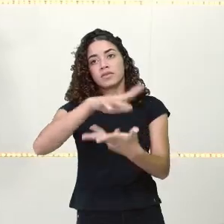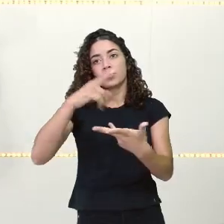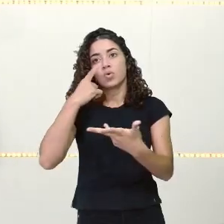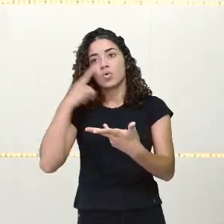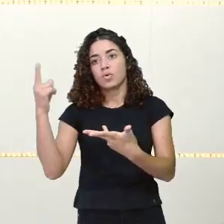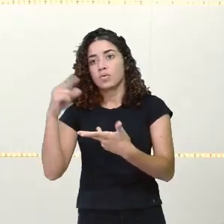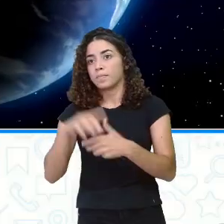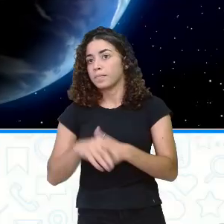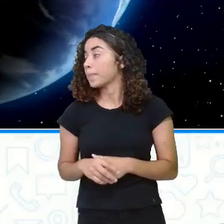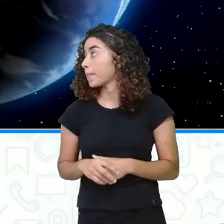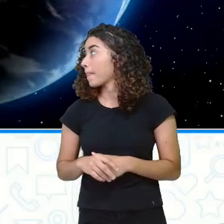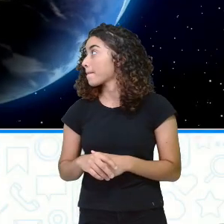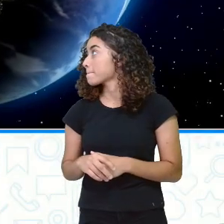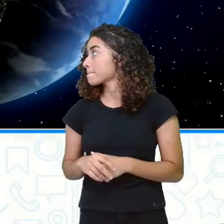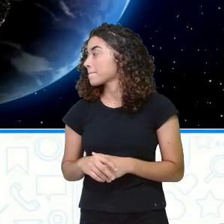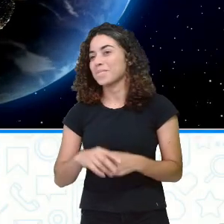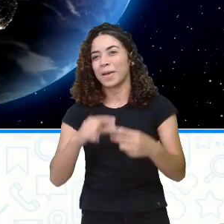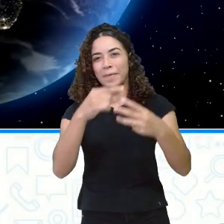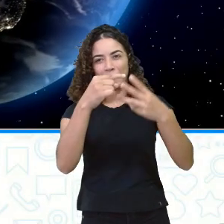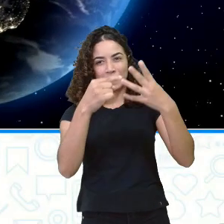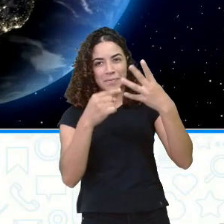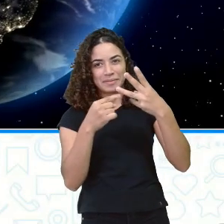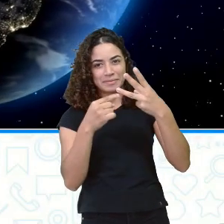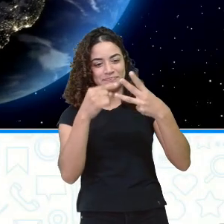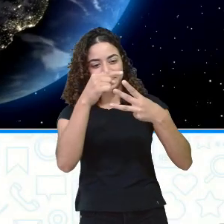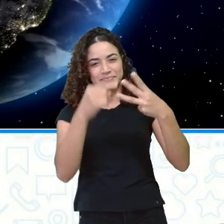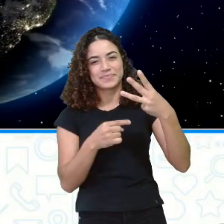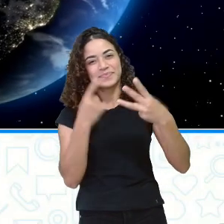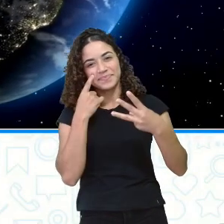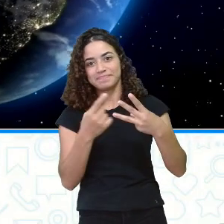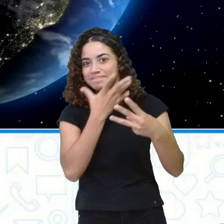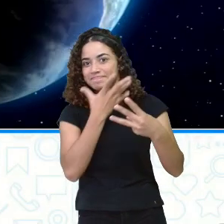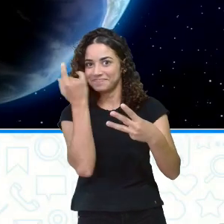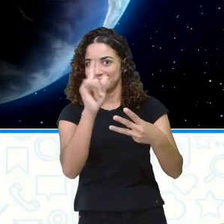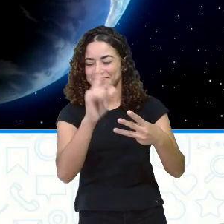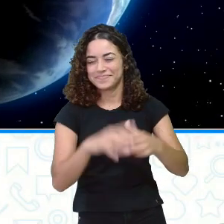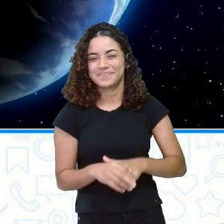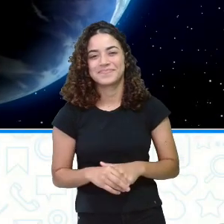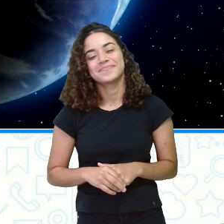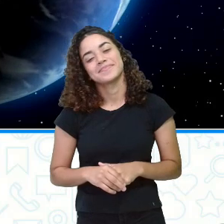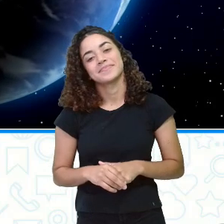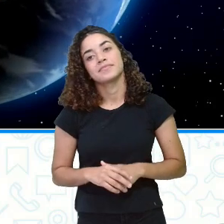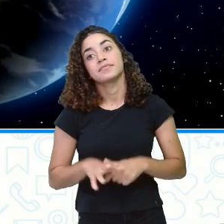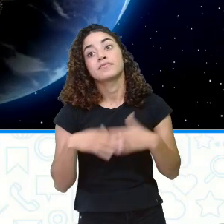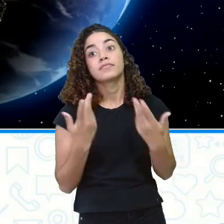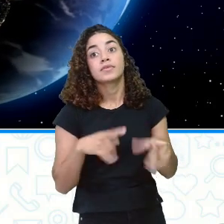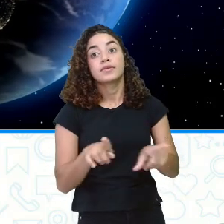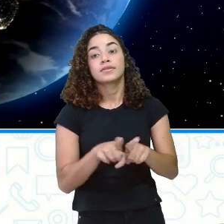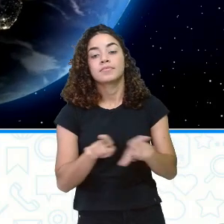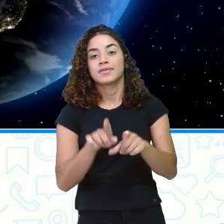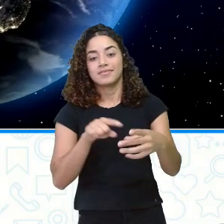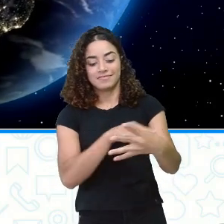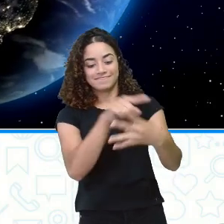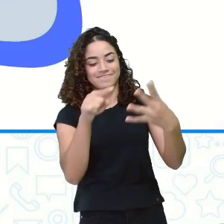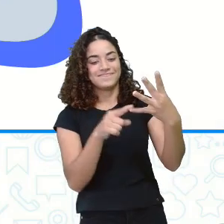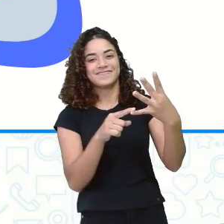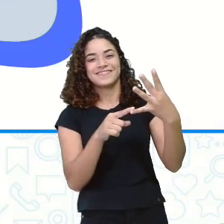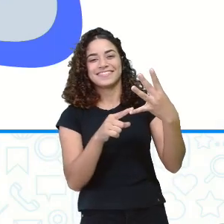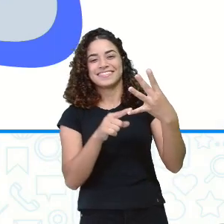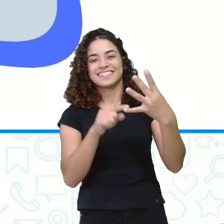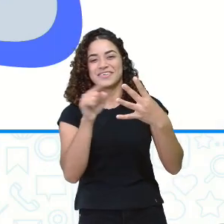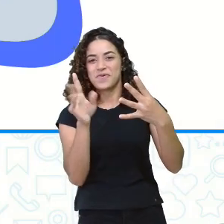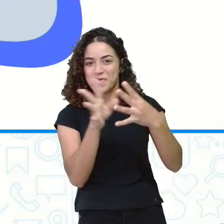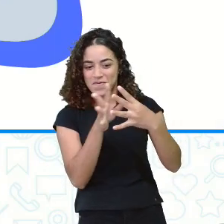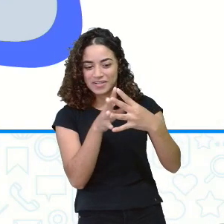a atmosfera e a hidrosfera. Não esquece desses três, tá certo? E também a biosfera, que foi o que eu acabei